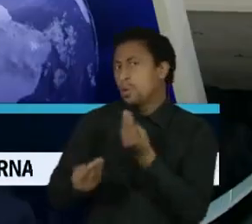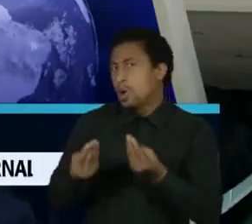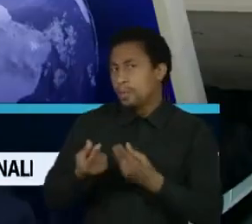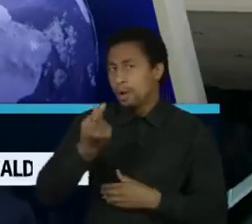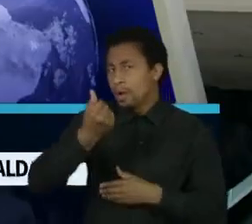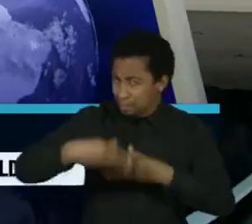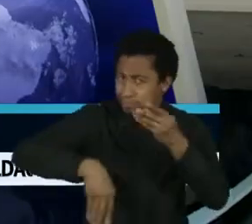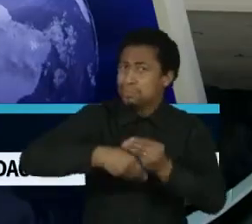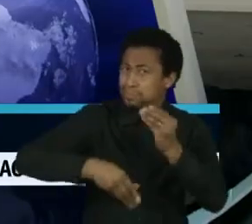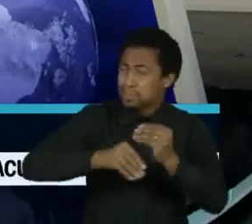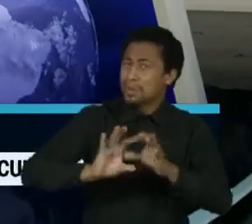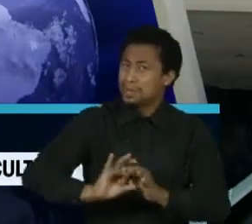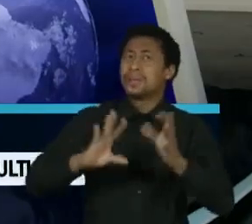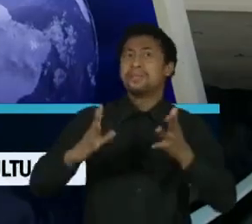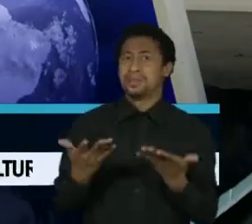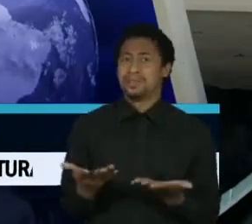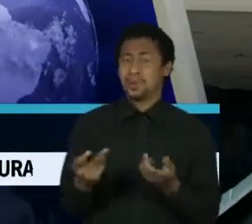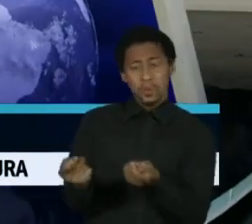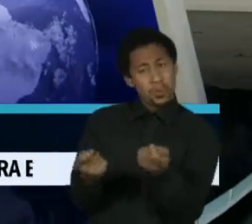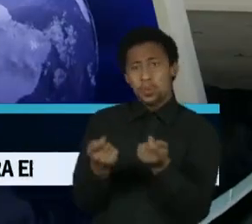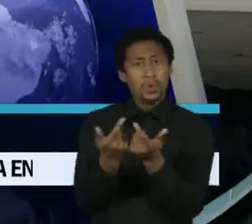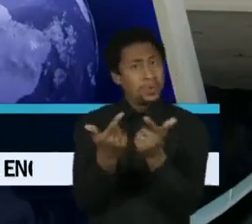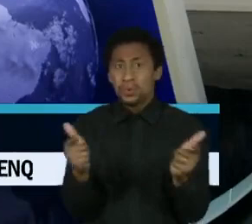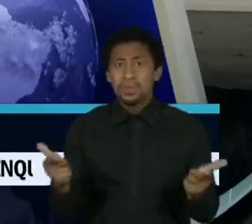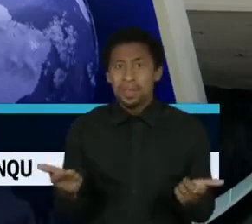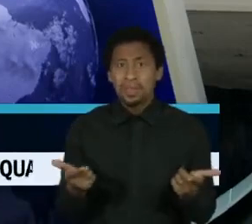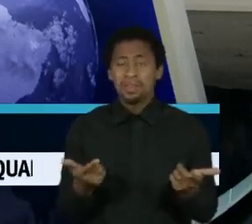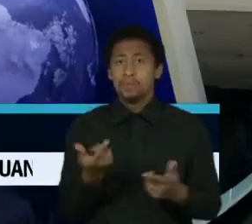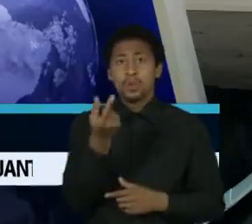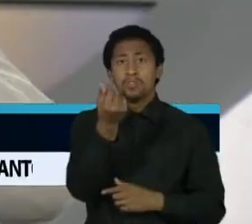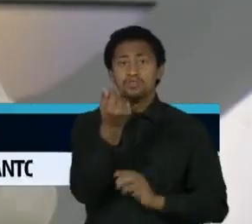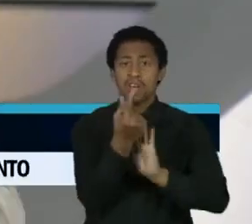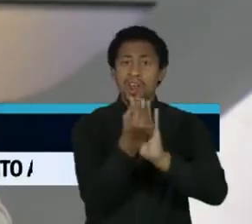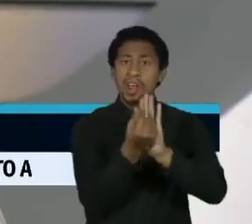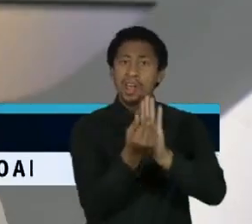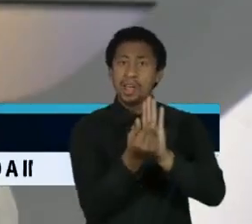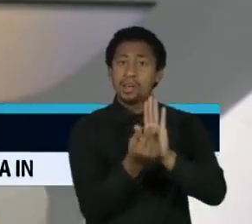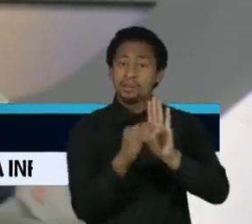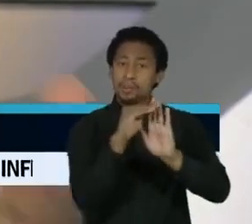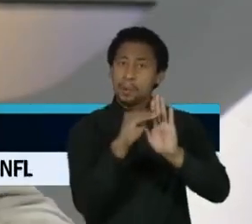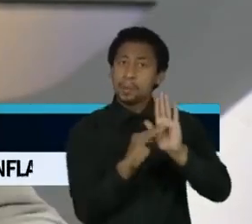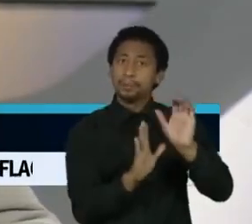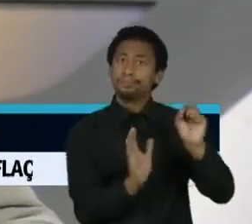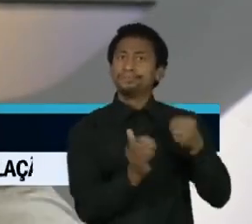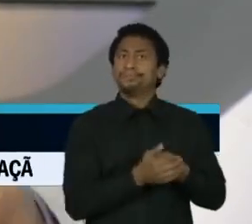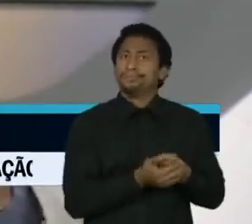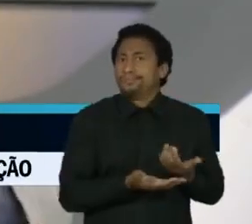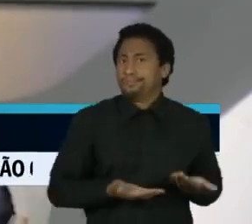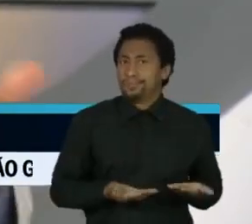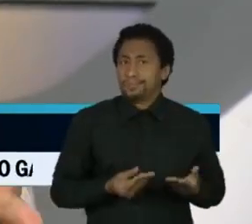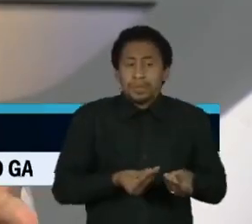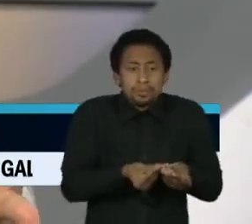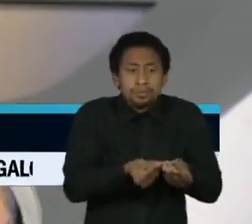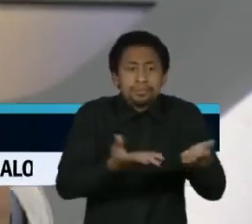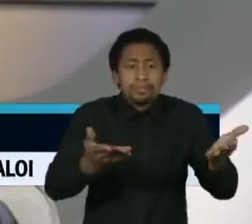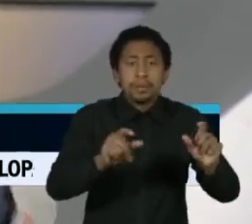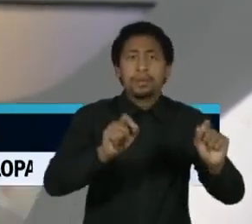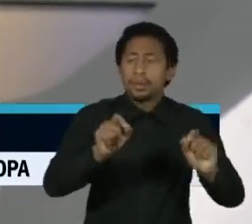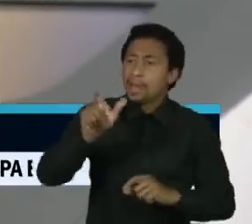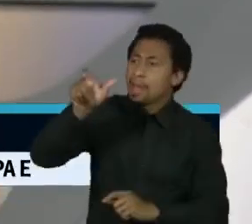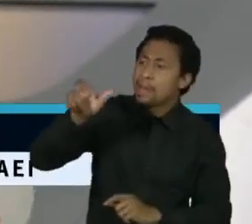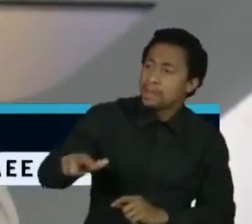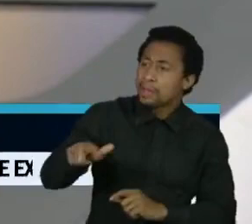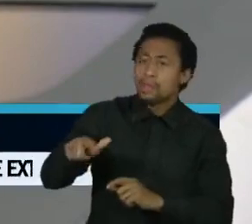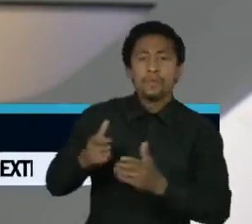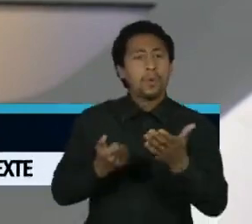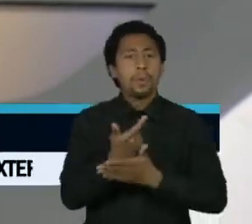gente tem quase que nenhum controle, até porque é o tal da verba secreta, a gente não sabe de onde sai a verba, para quem que vai a verba e o que ela vai comprar. E a